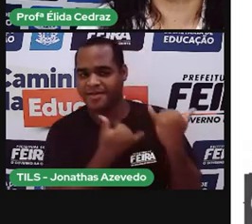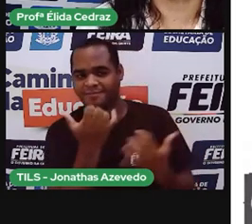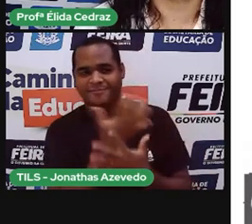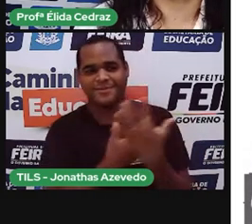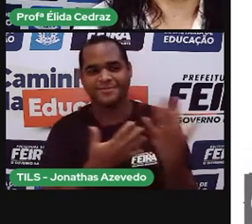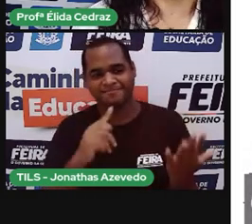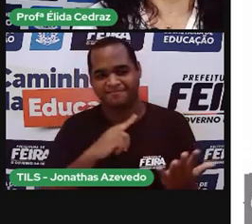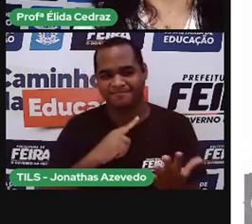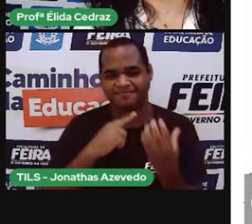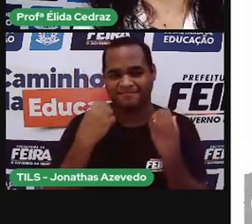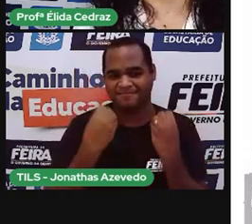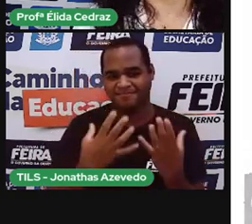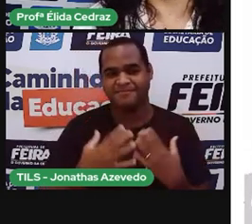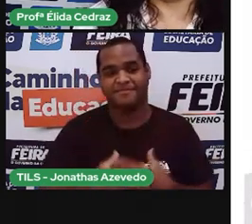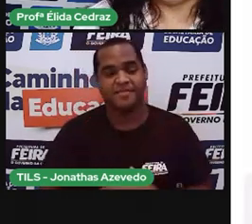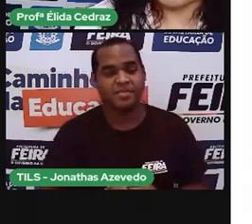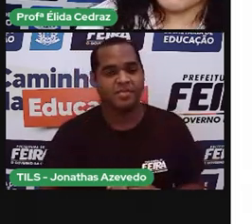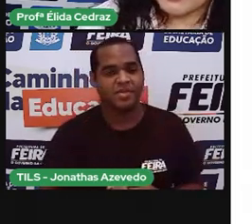bastante.